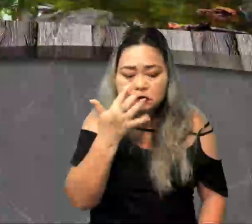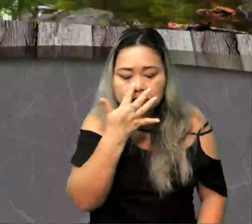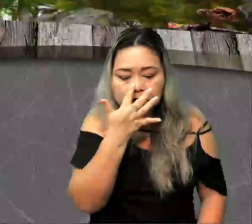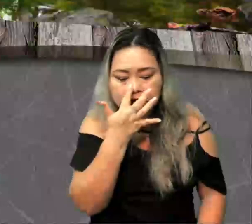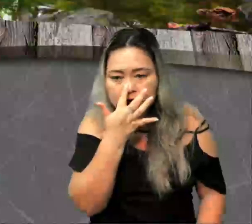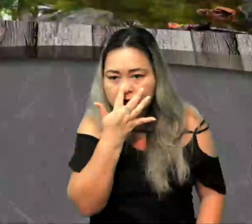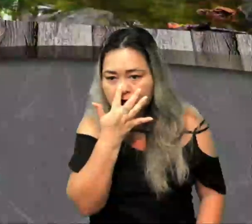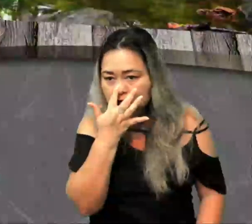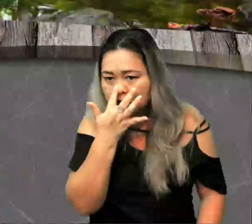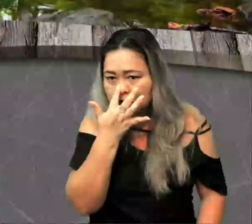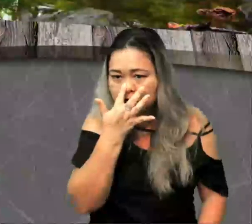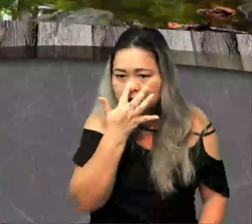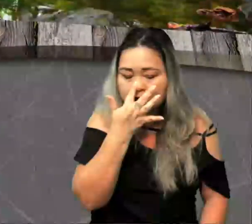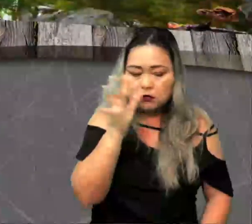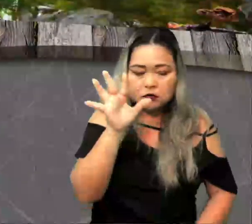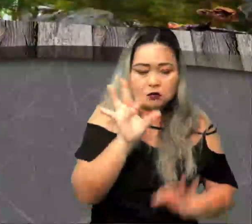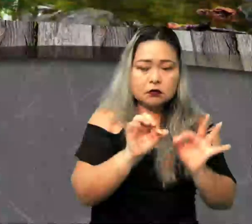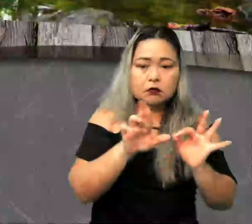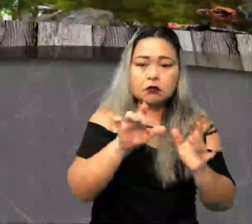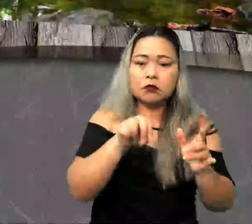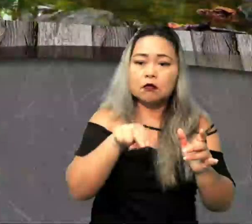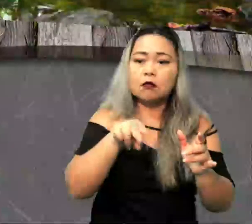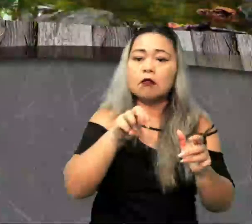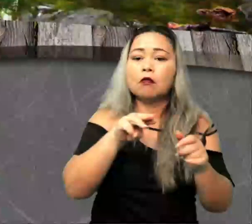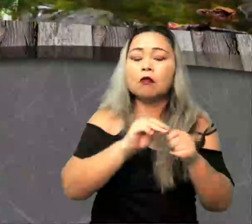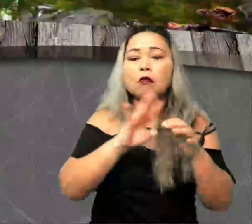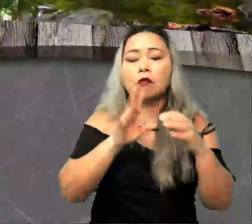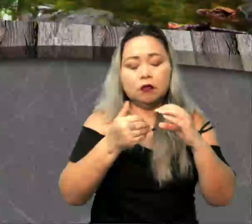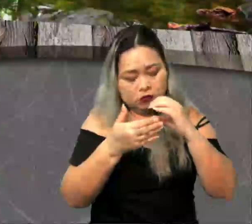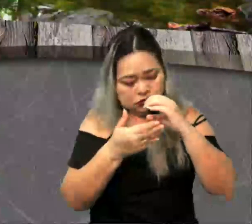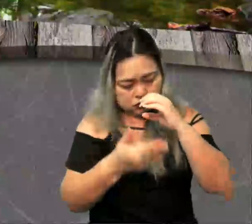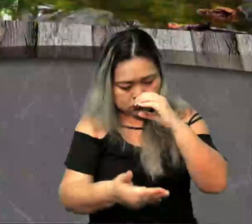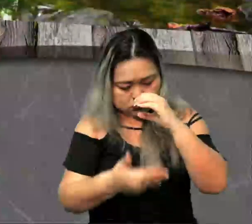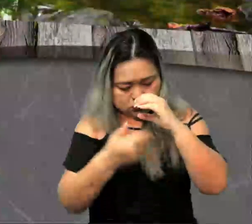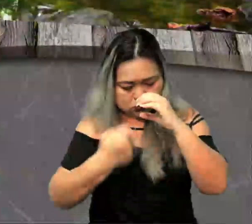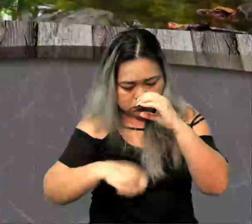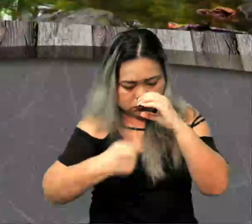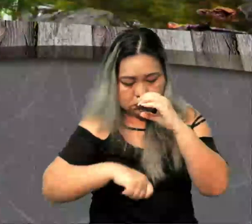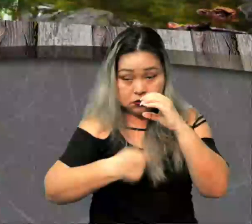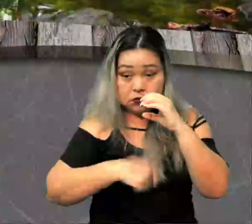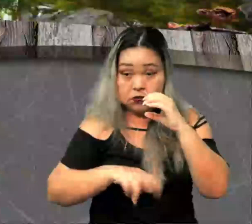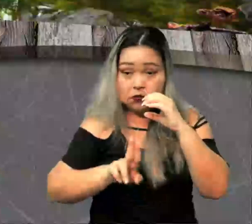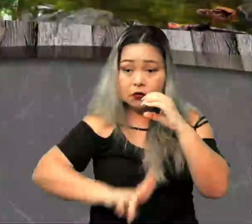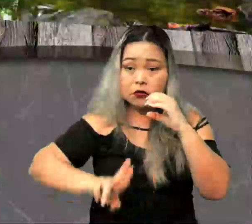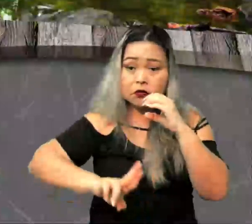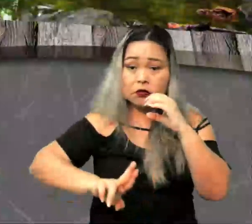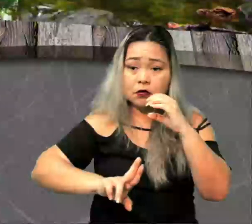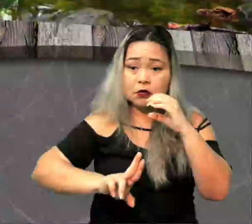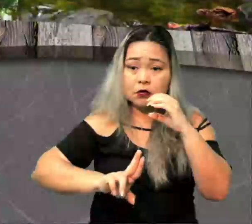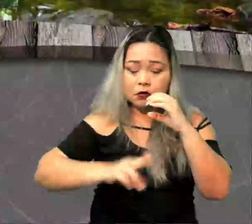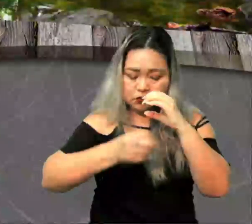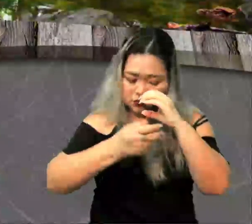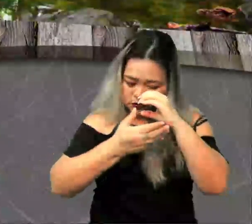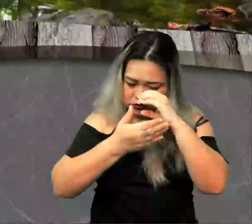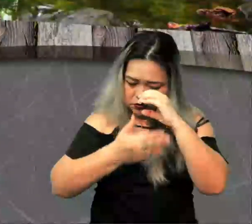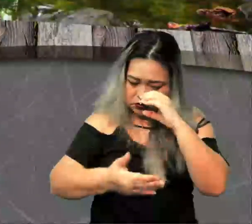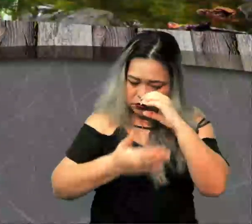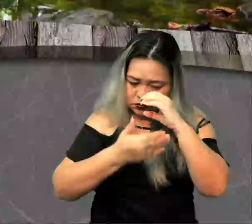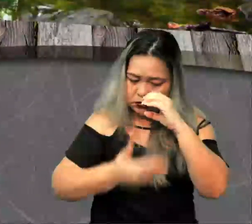observar um organismo microscópico, eu preciso da utilização da